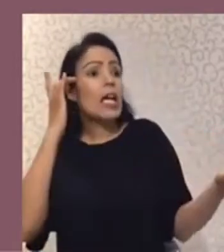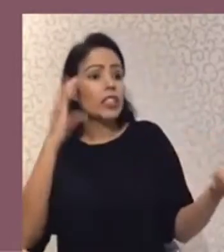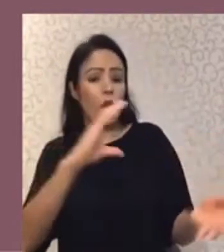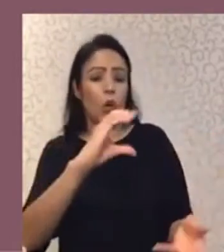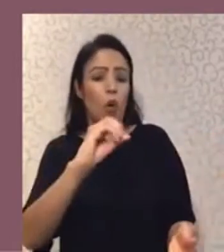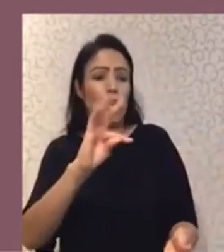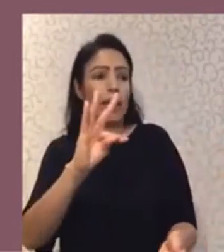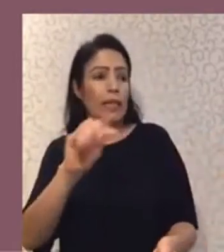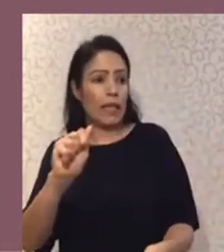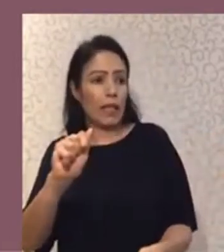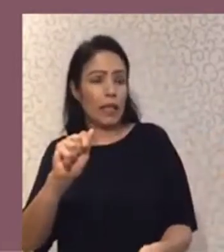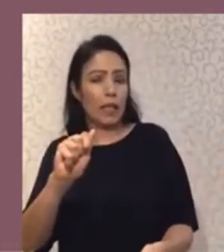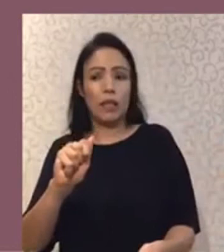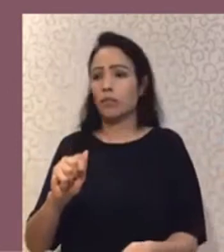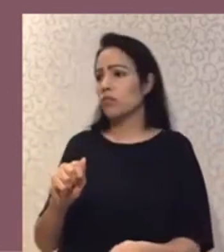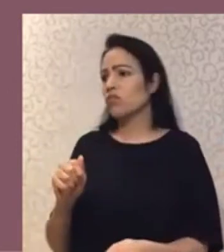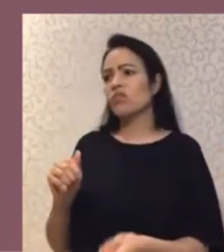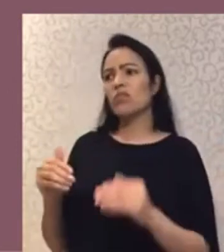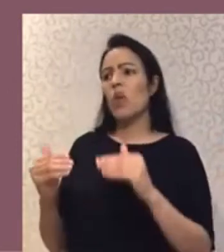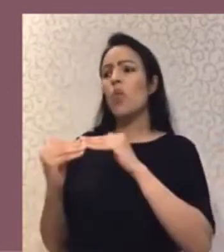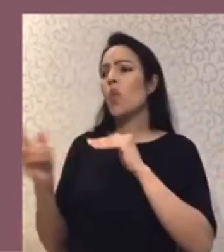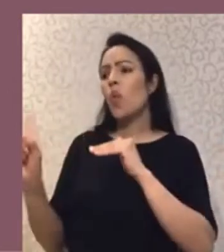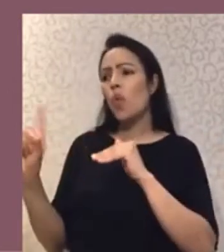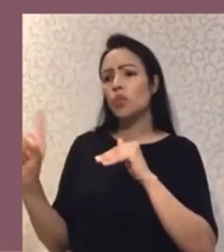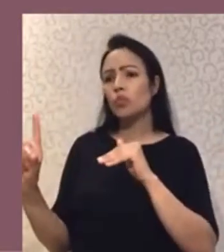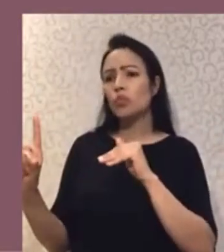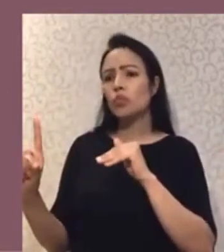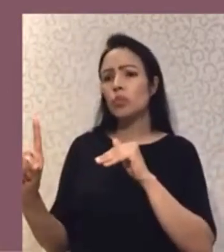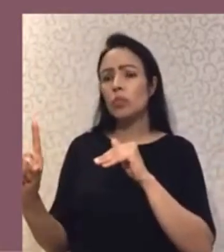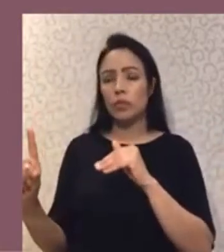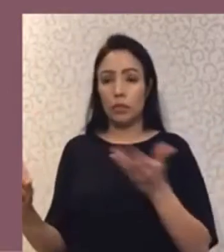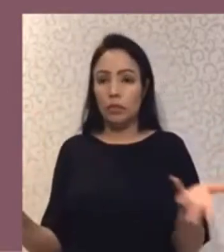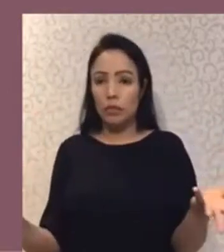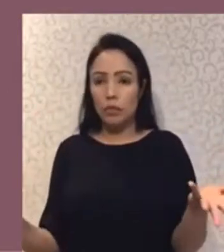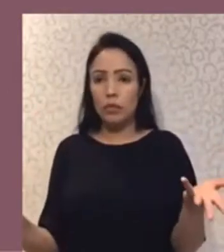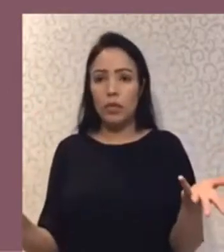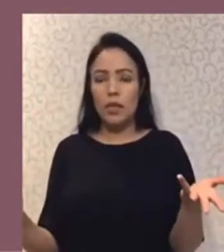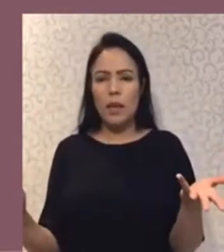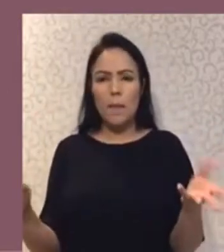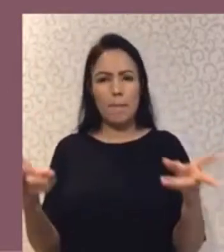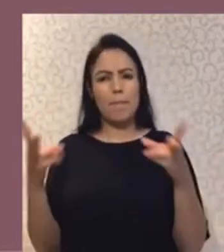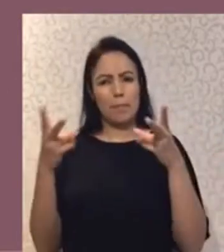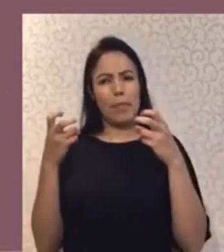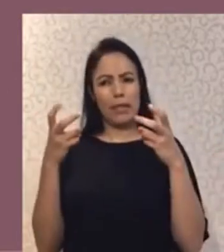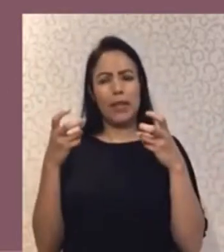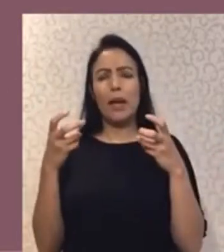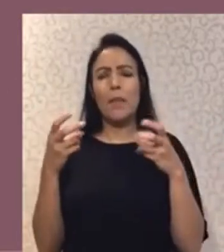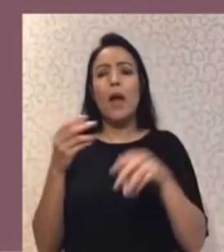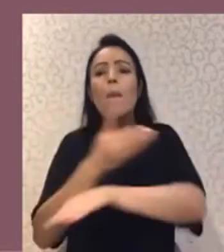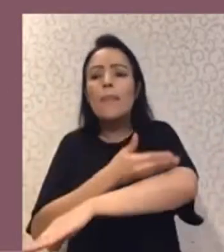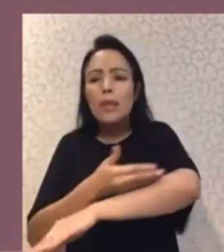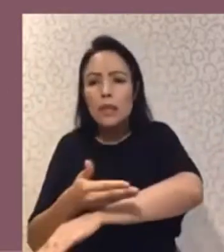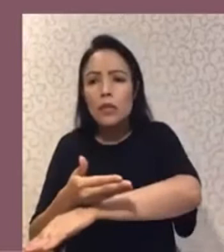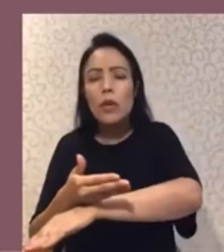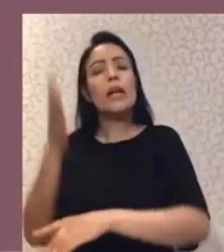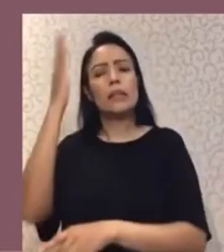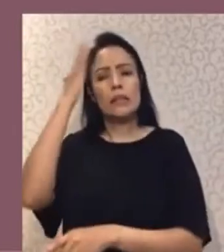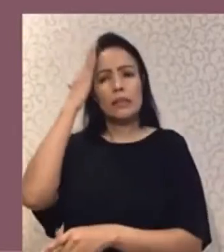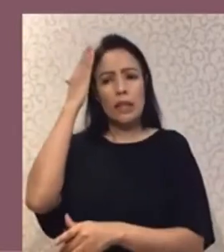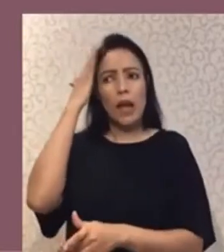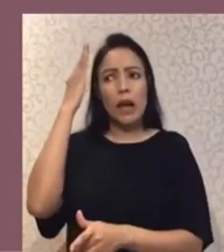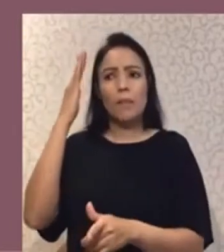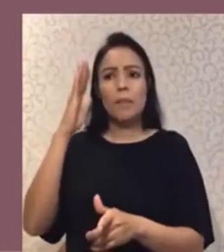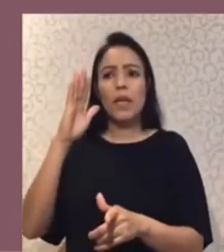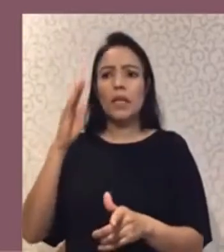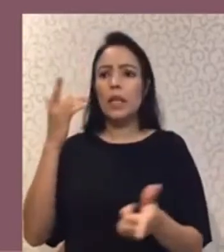pessoas respondem que não. Ou seja, né, mesmo o reconhecimento de vantagem não significa desmontar